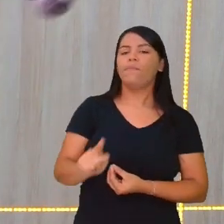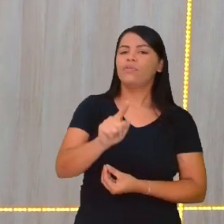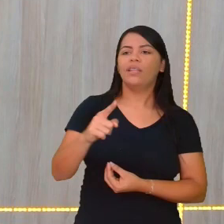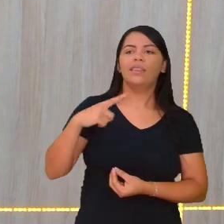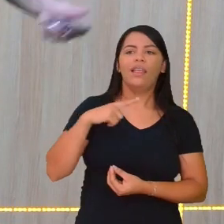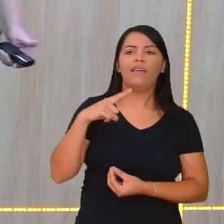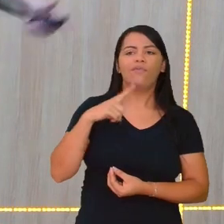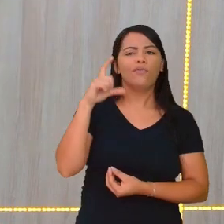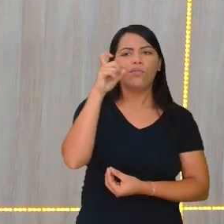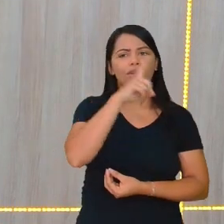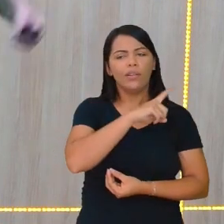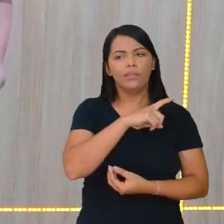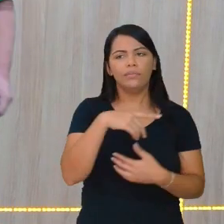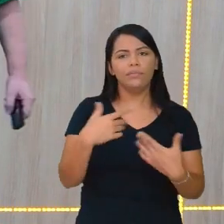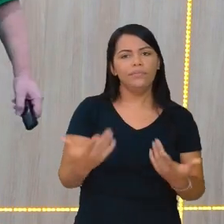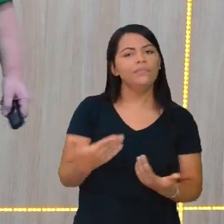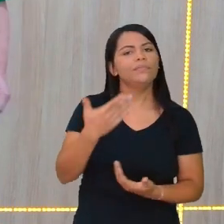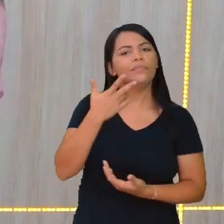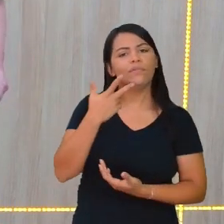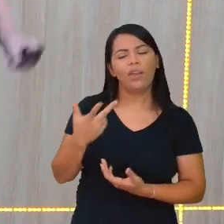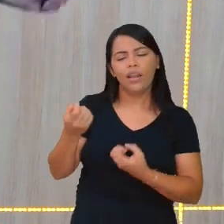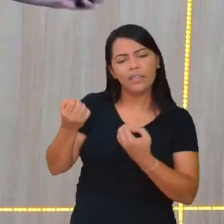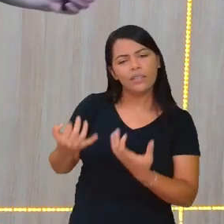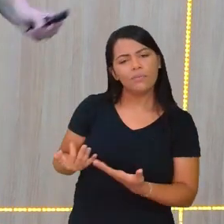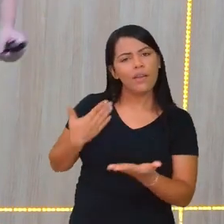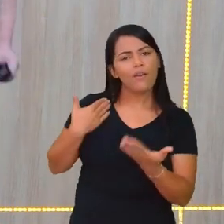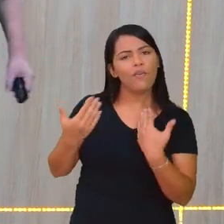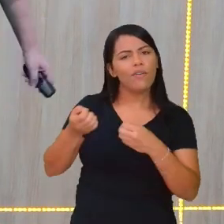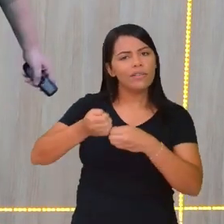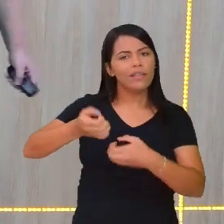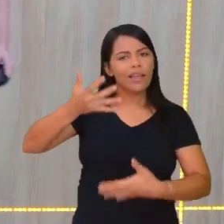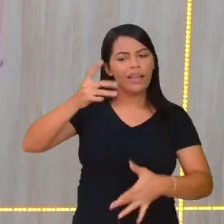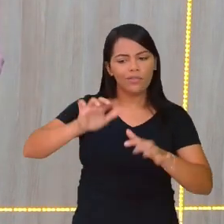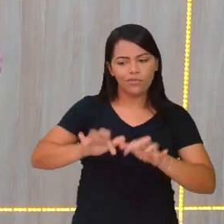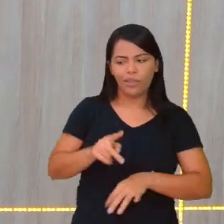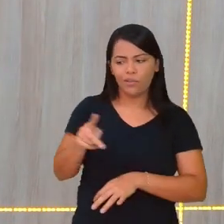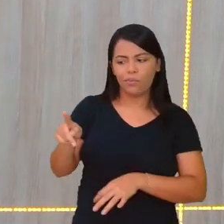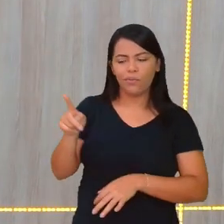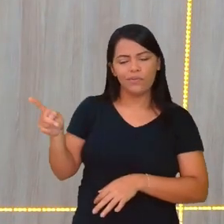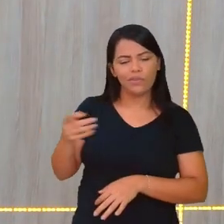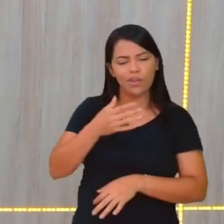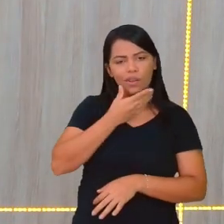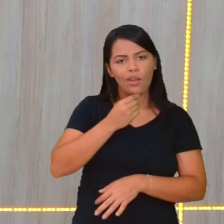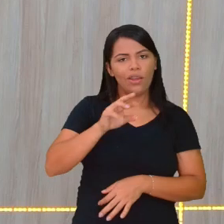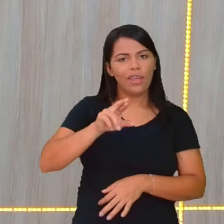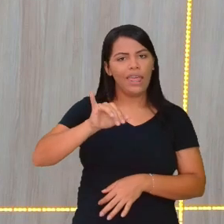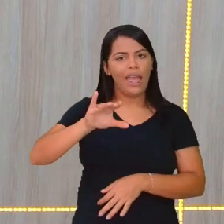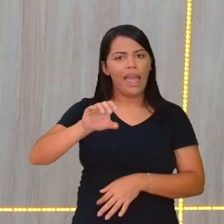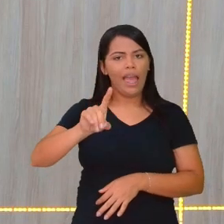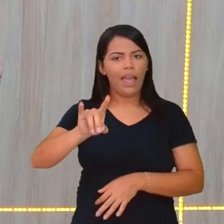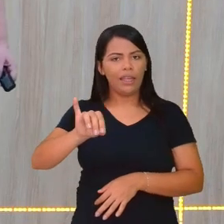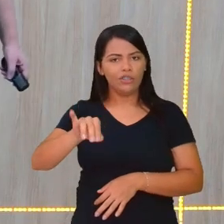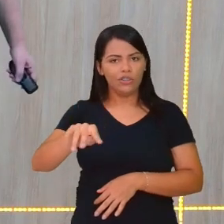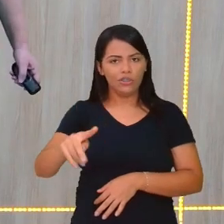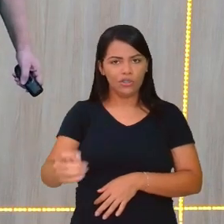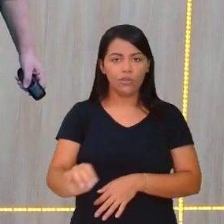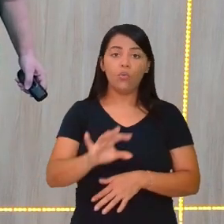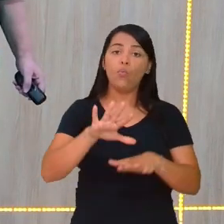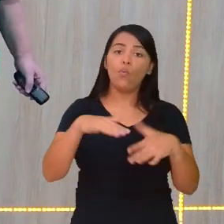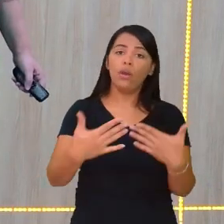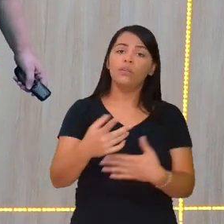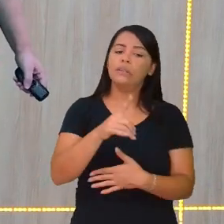dificuldade? Fala aí. Conversa aí com o professor Ricardinho, bota no chat. E eu tenho certeza que quando vocês fizerem a OBMEP,